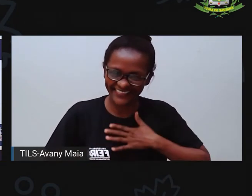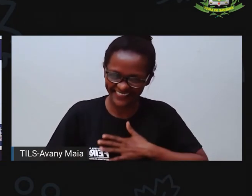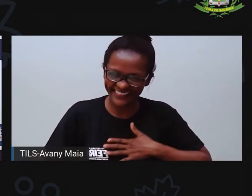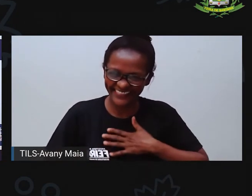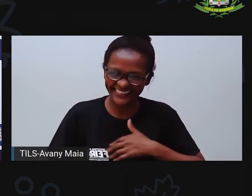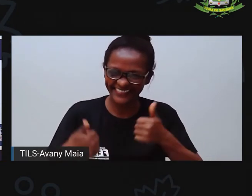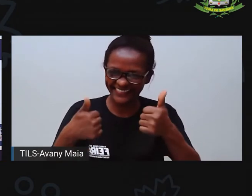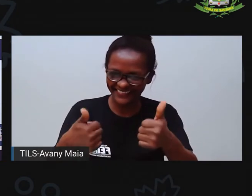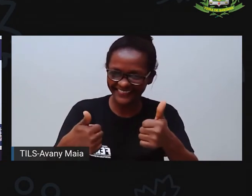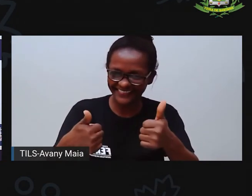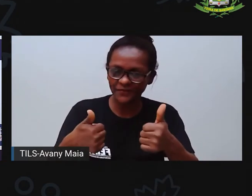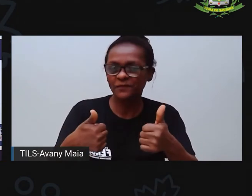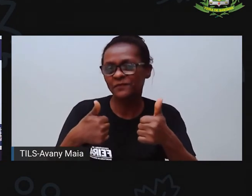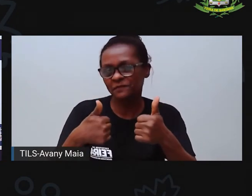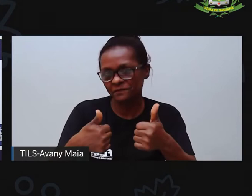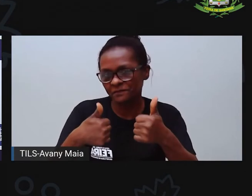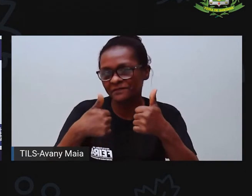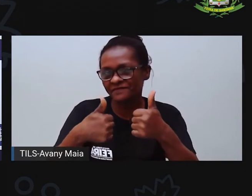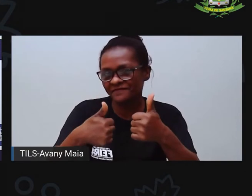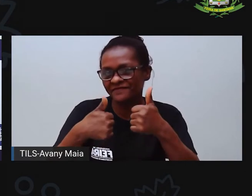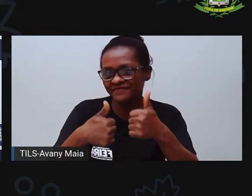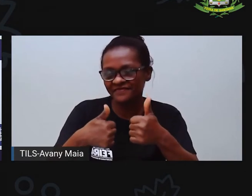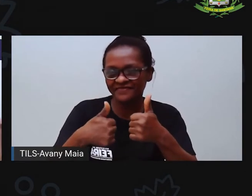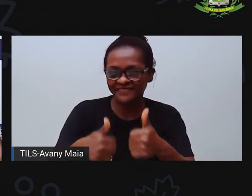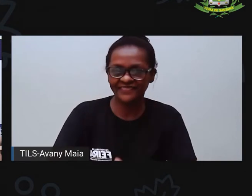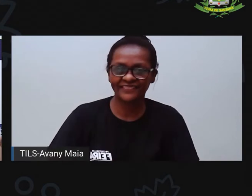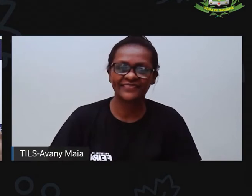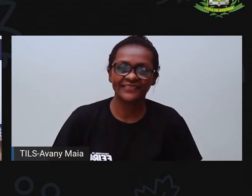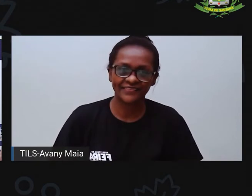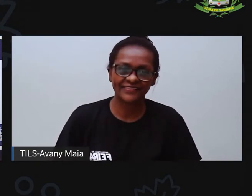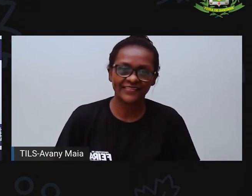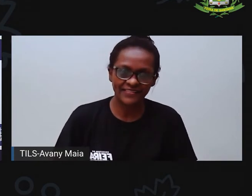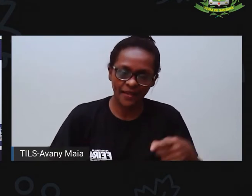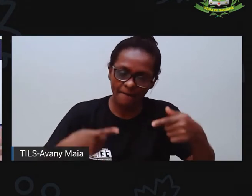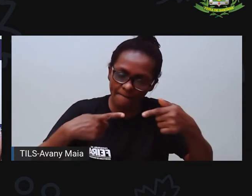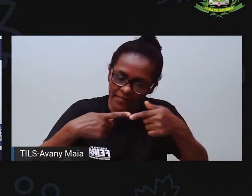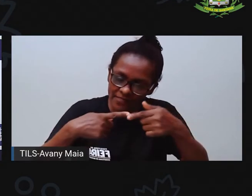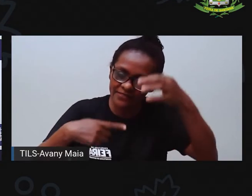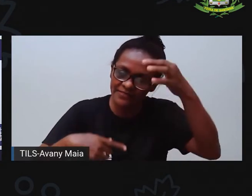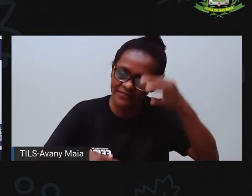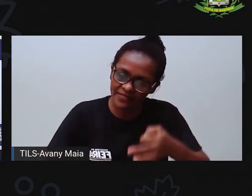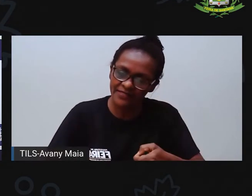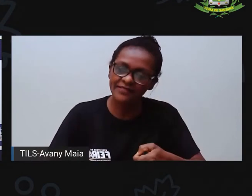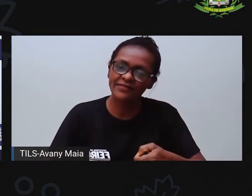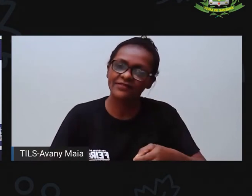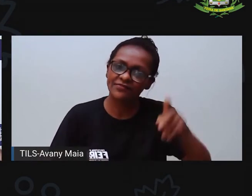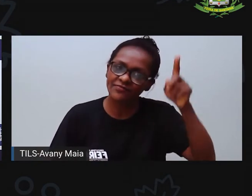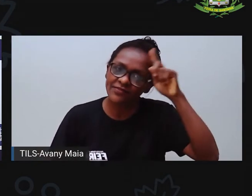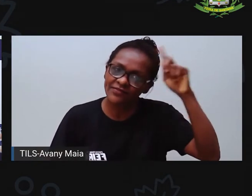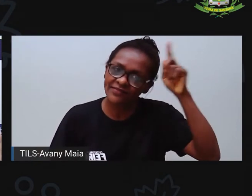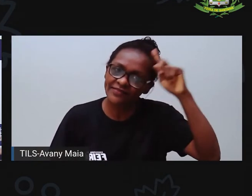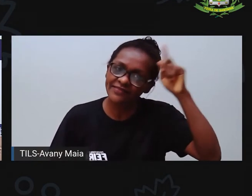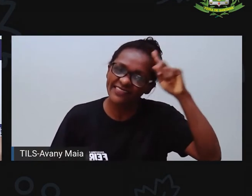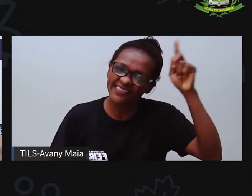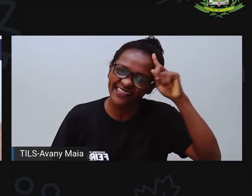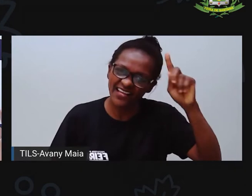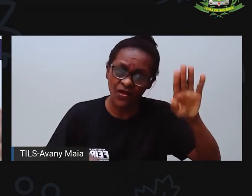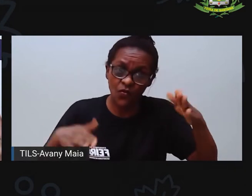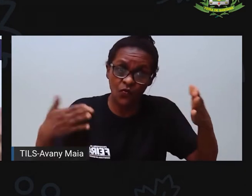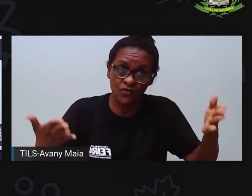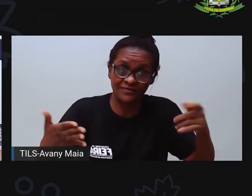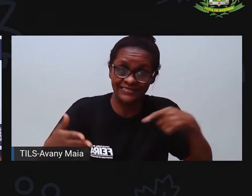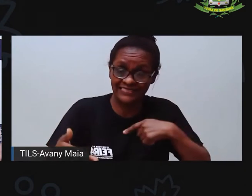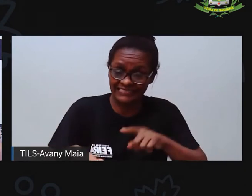gostem, né, dessa história, vocês tenham gostado dela e que vocês possam praticar esses exercícios toda vez que vocês estiverem,